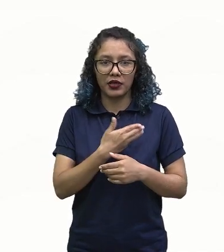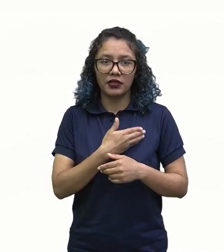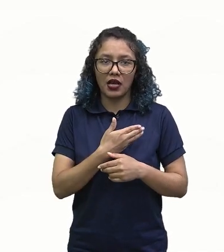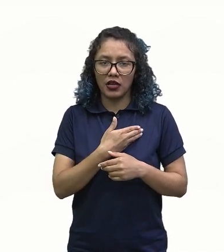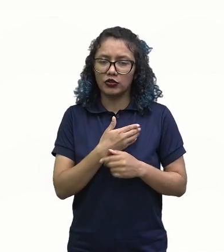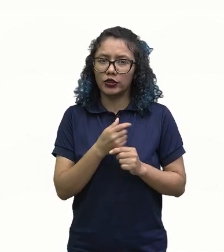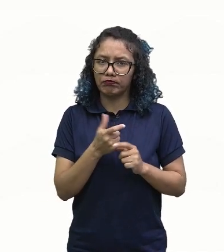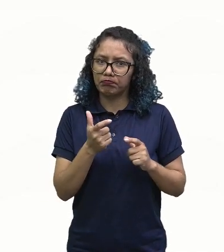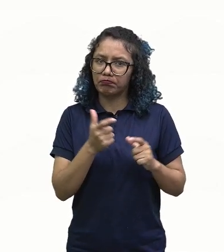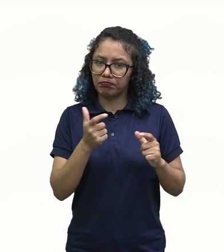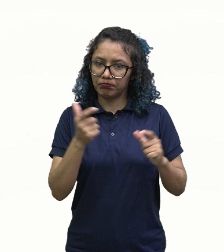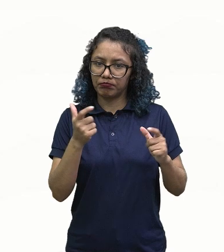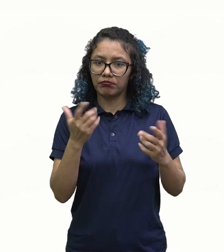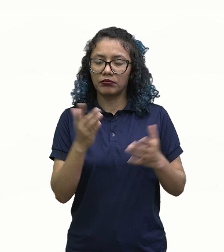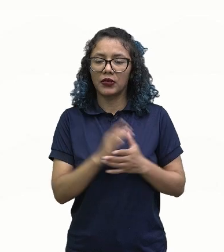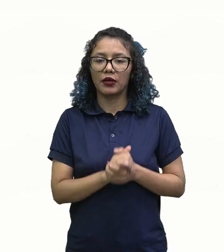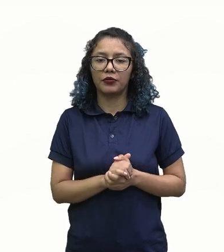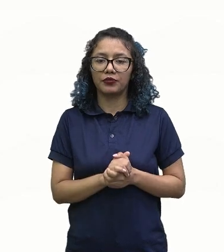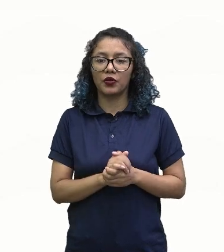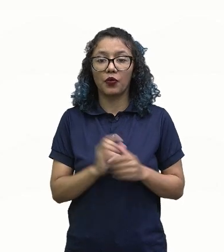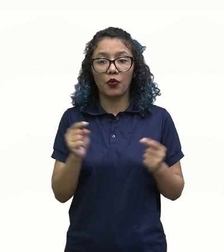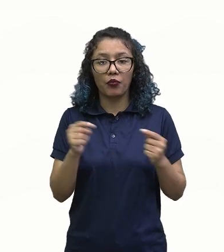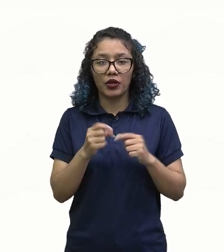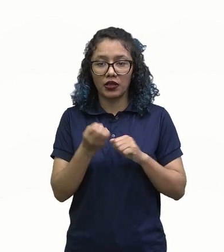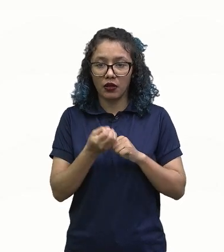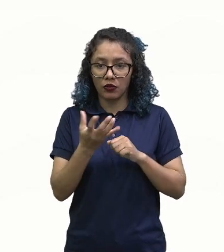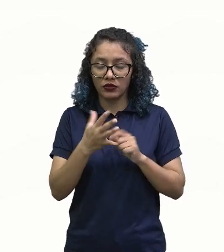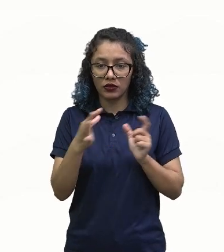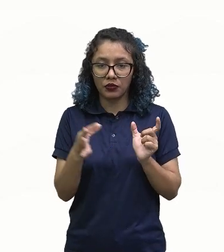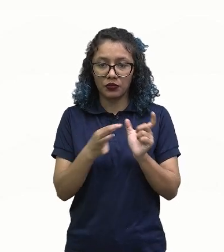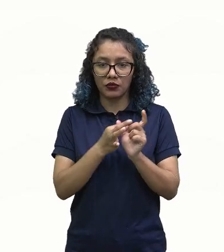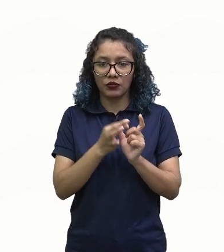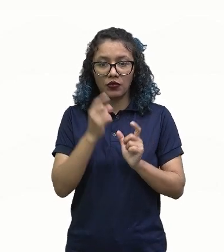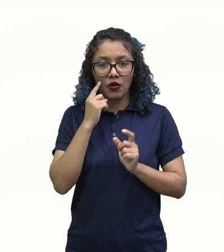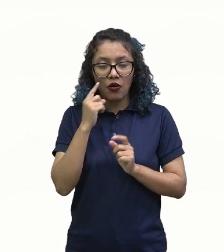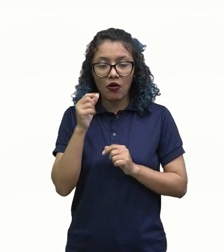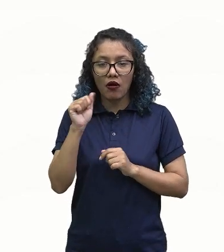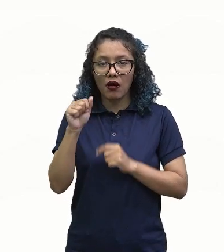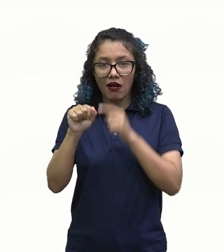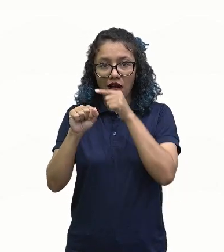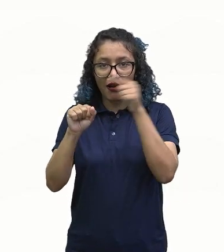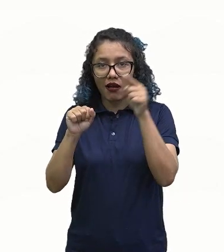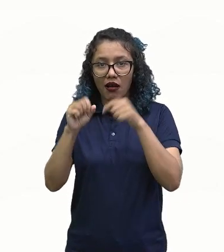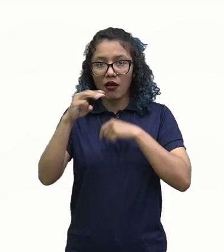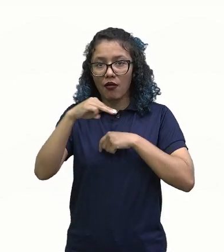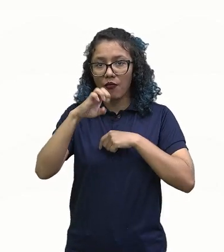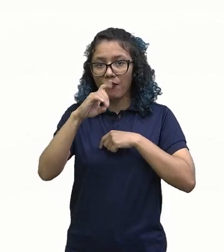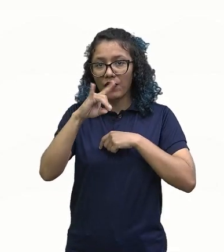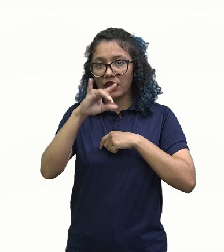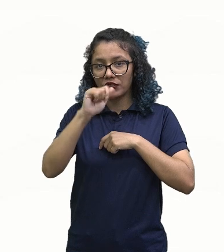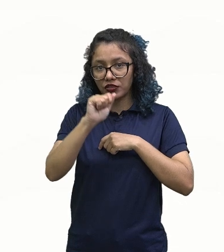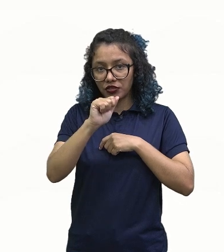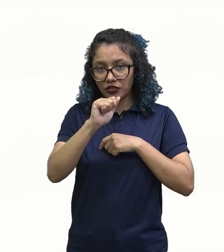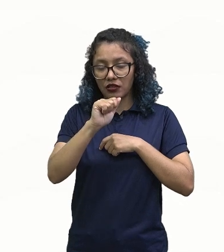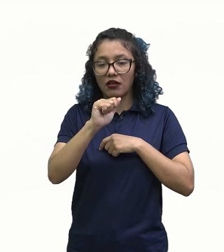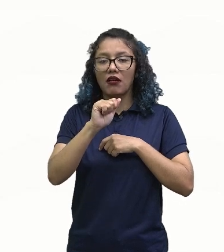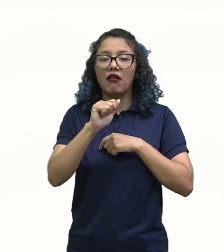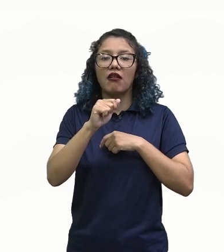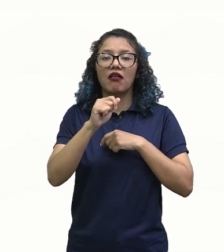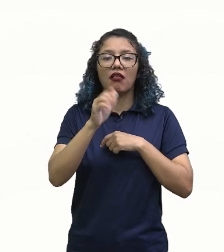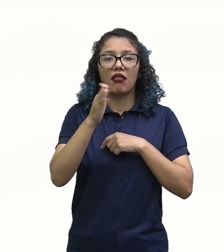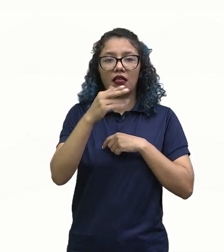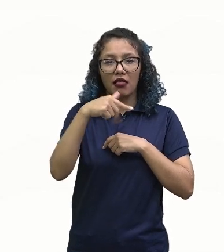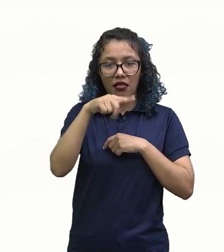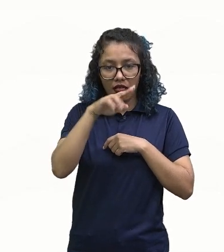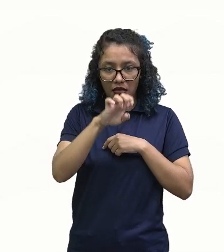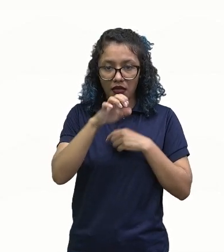aumentam. Aqui eu tenho uma locução conjuntiva, ó, à medida que. Então, esse A terá